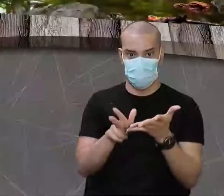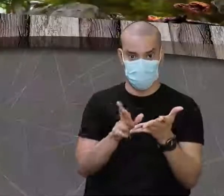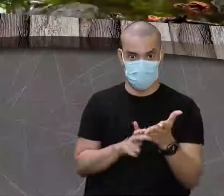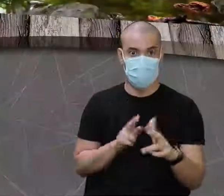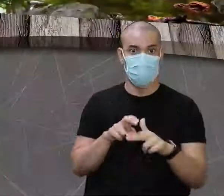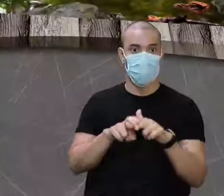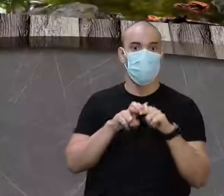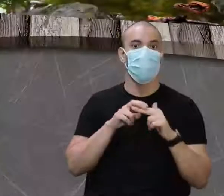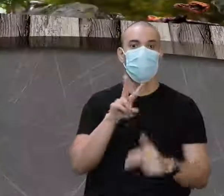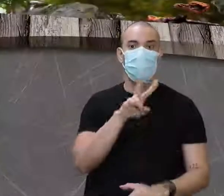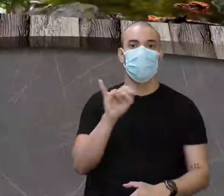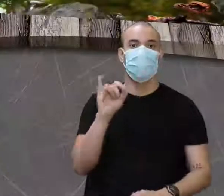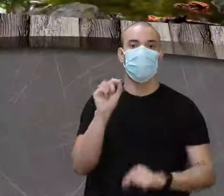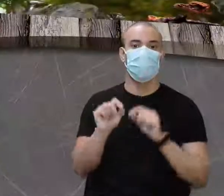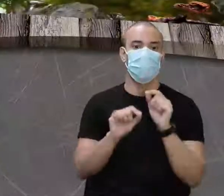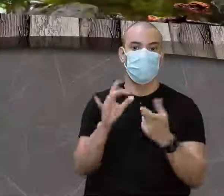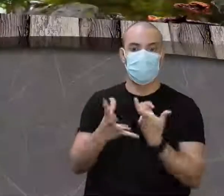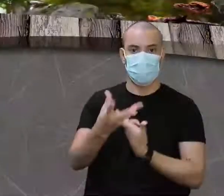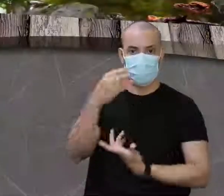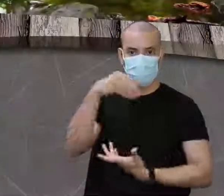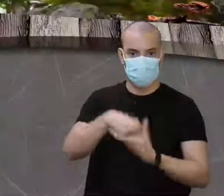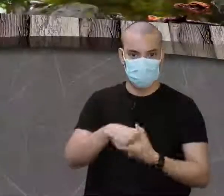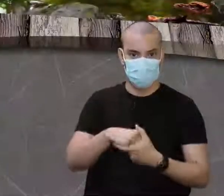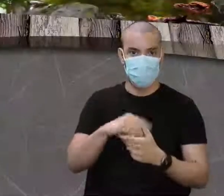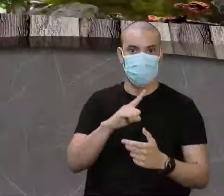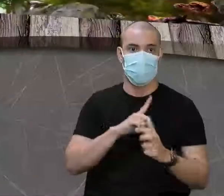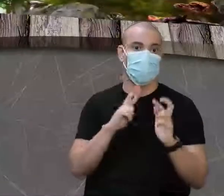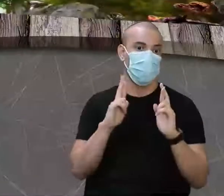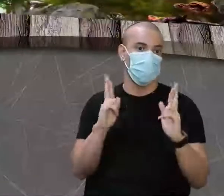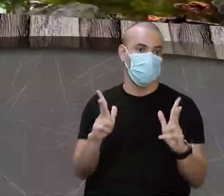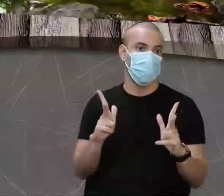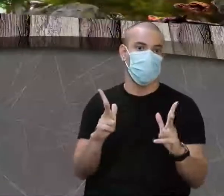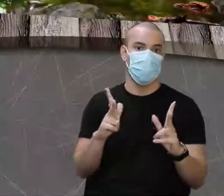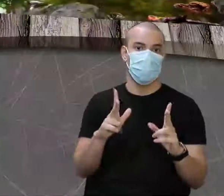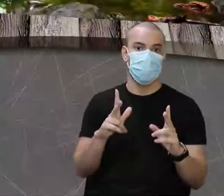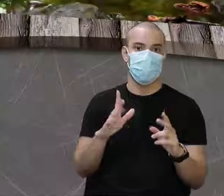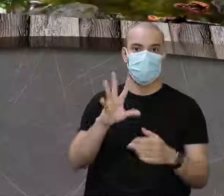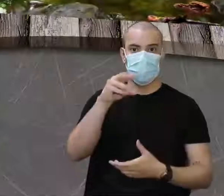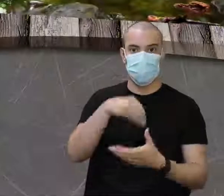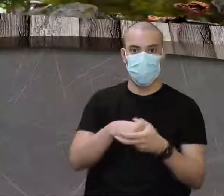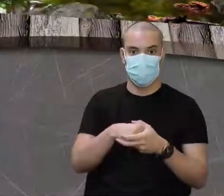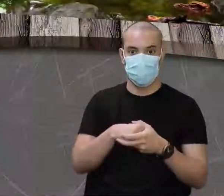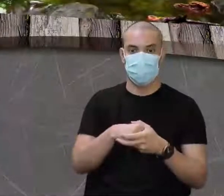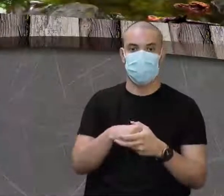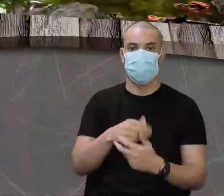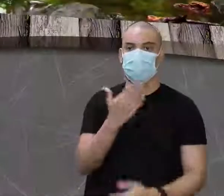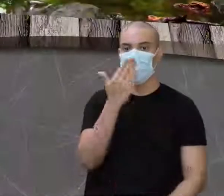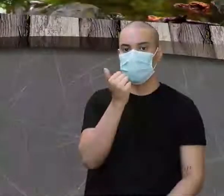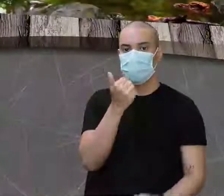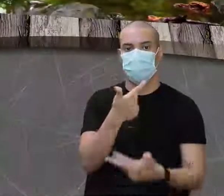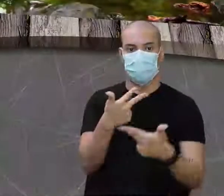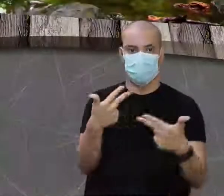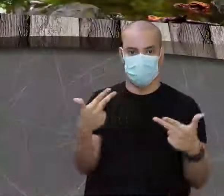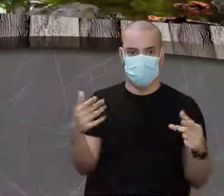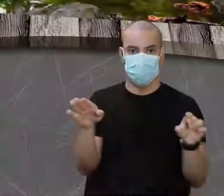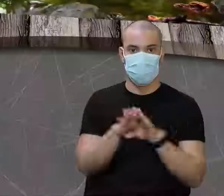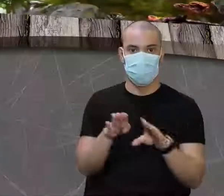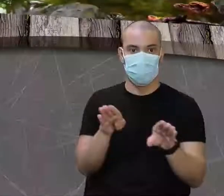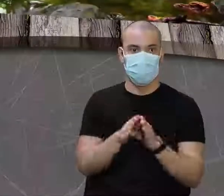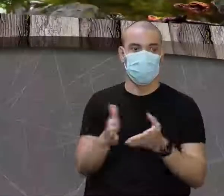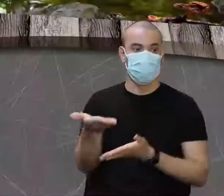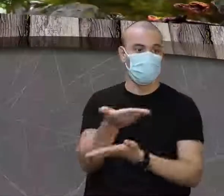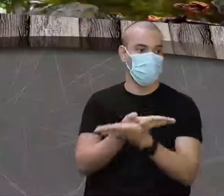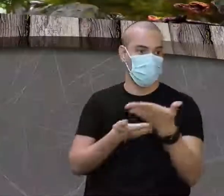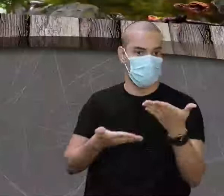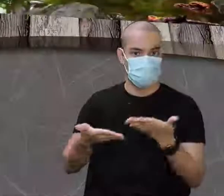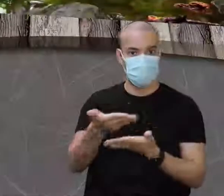E aí eles vão estar dentro e compondo uma diferente cadeia alimentar e envolto por esse emaranhado que